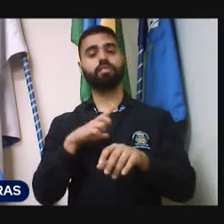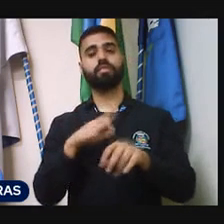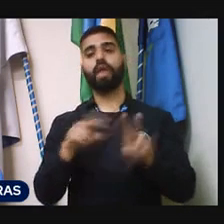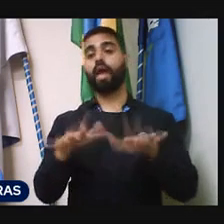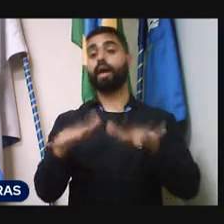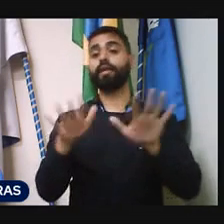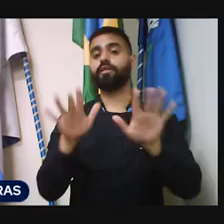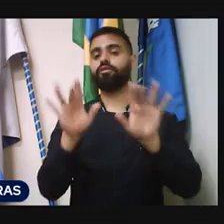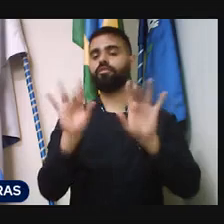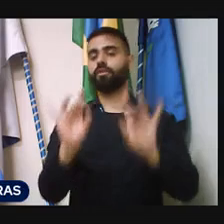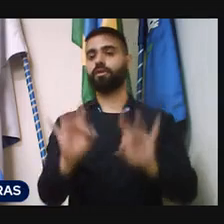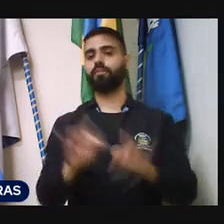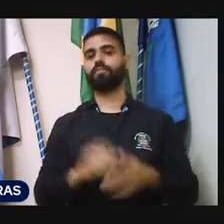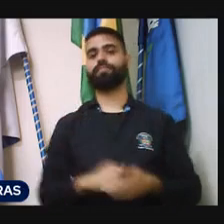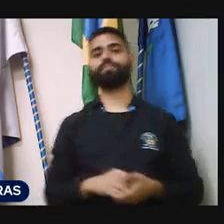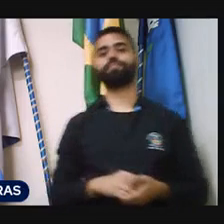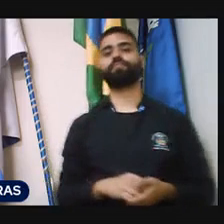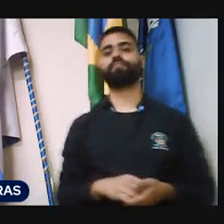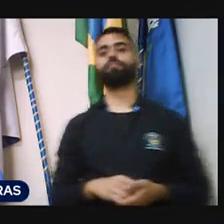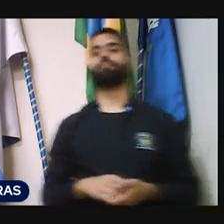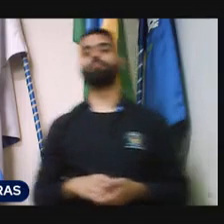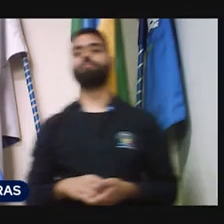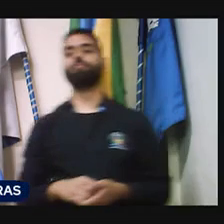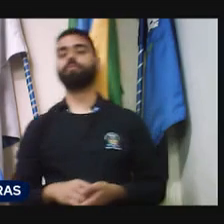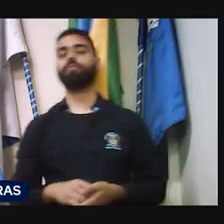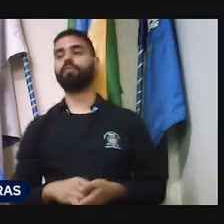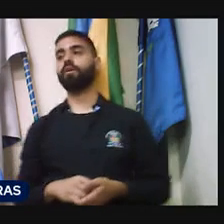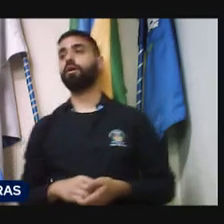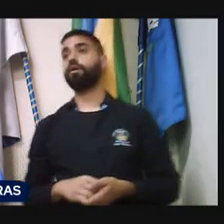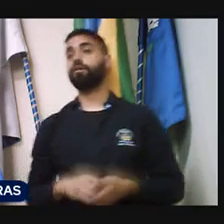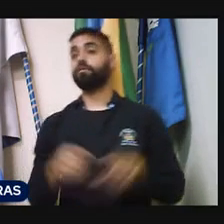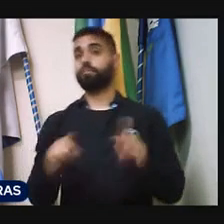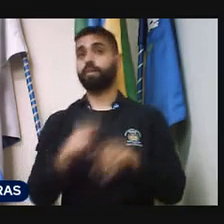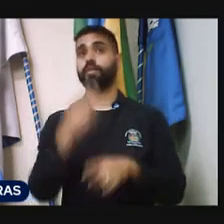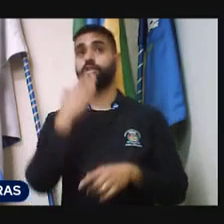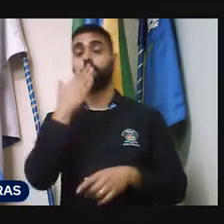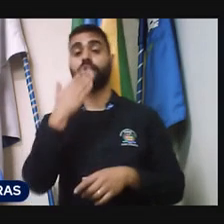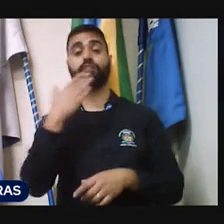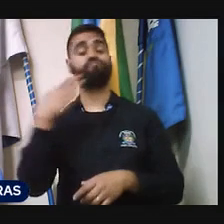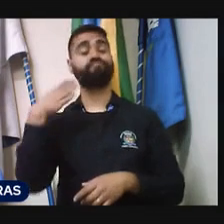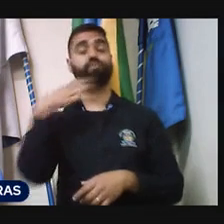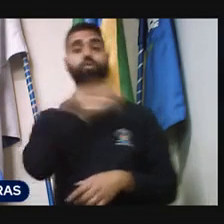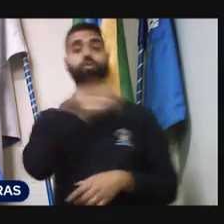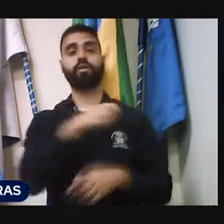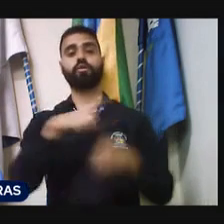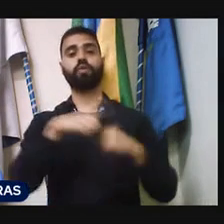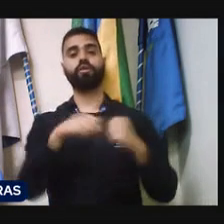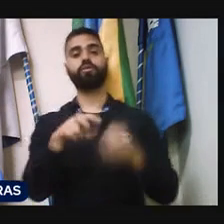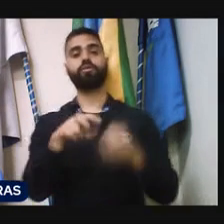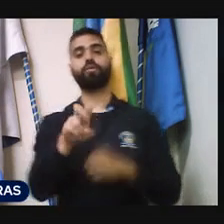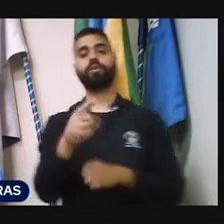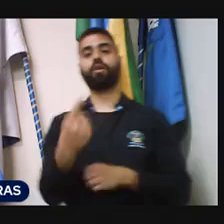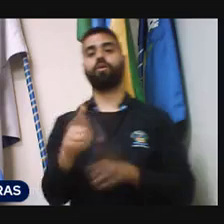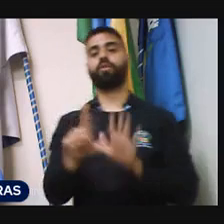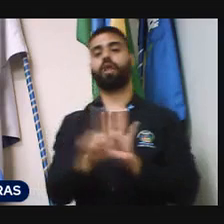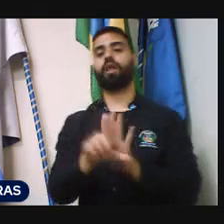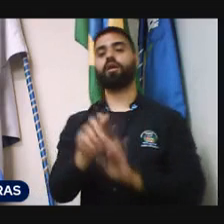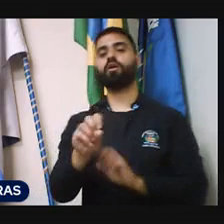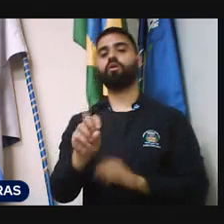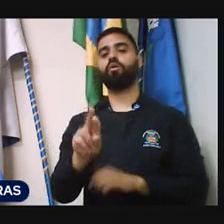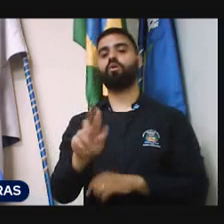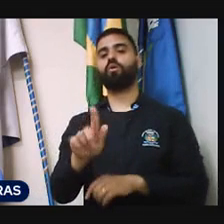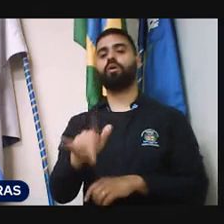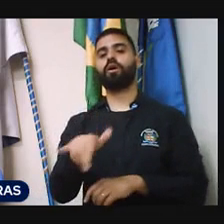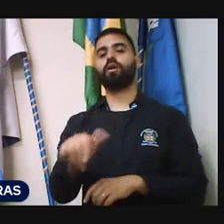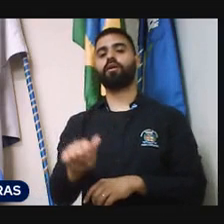habitual atenção convidados matéria de nosso município o que fazemos com pedido de urgência na forma do artigo 51 da Lei Orgânica do Município